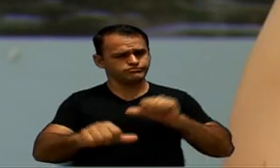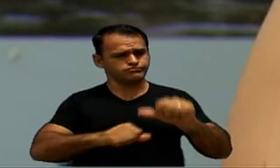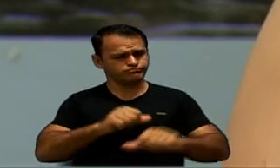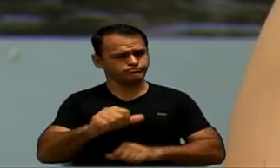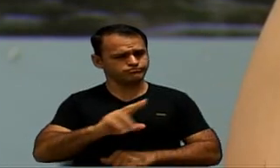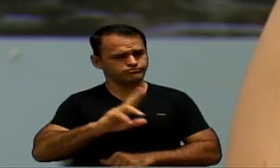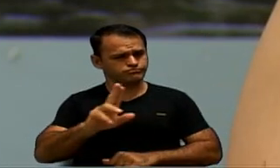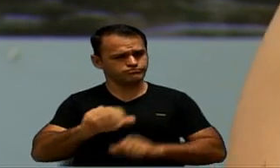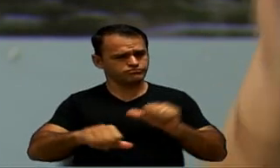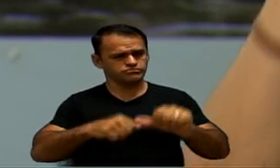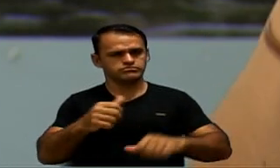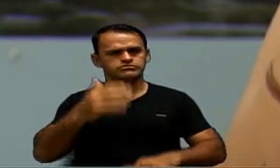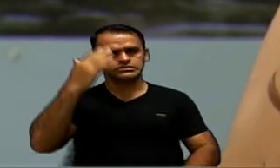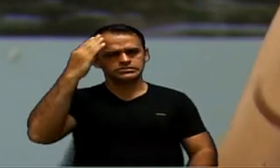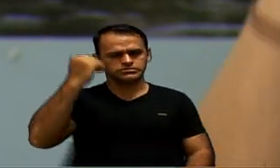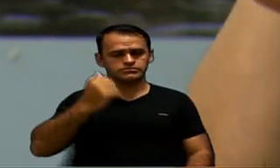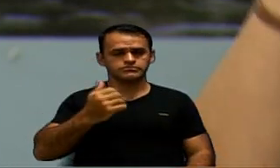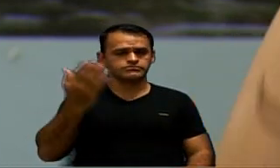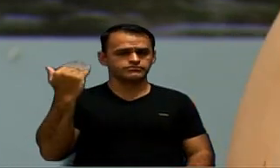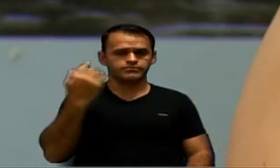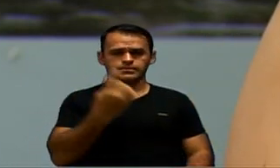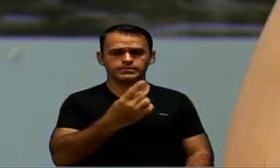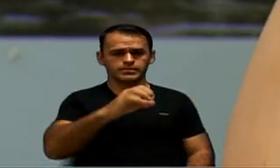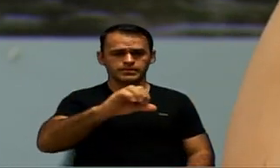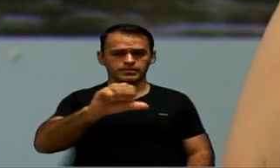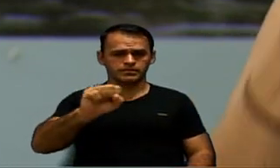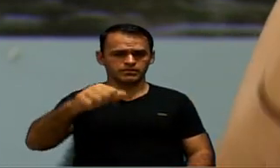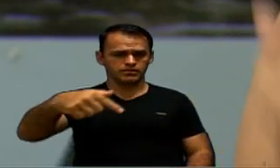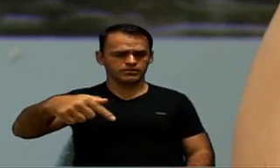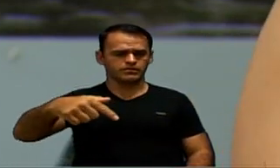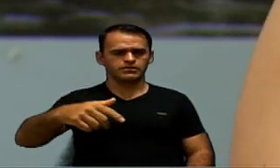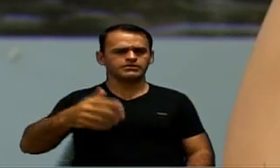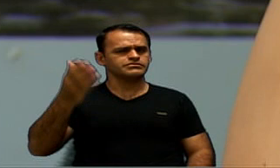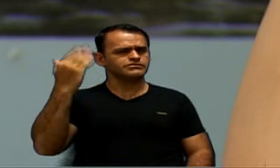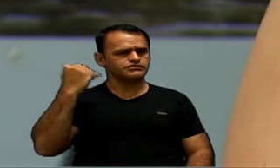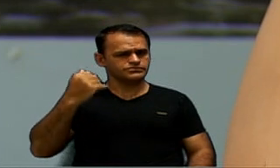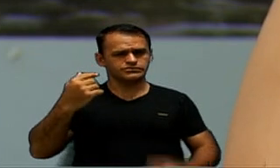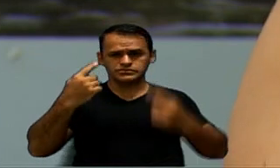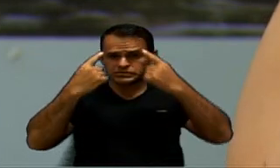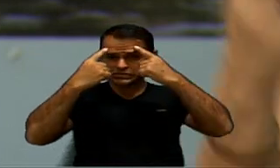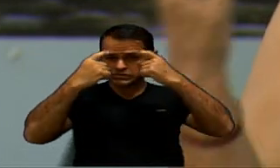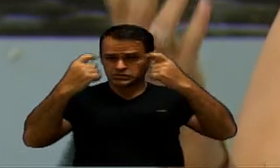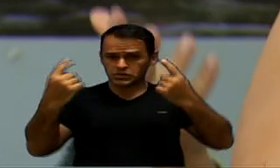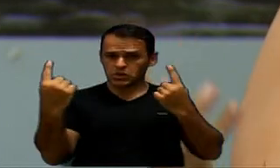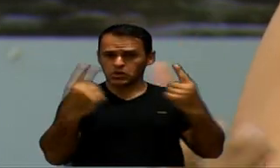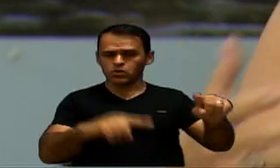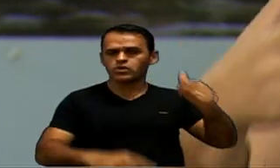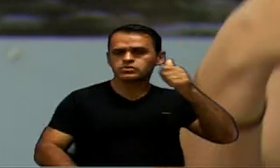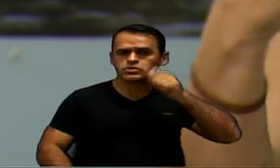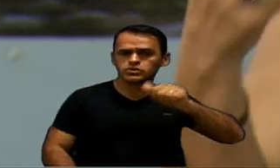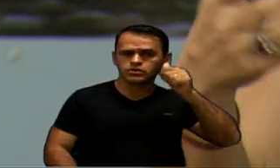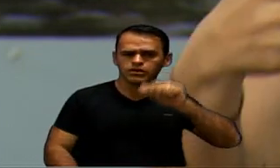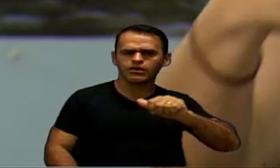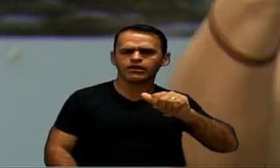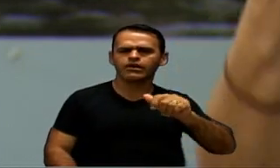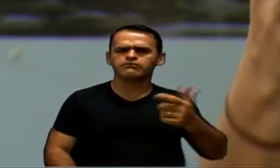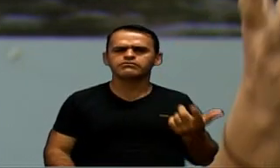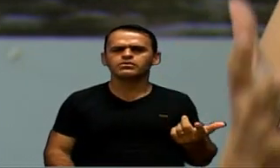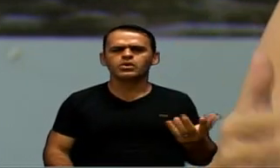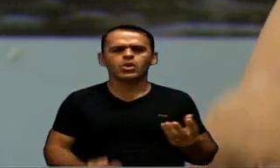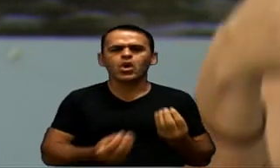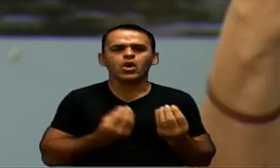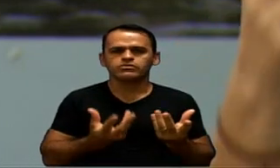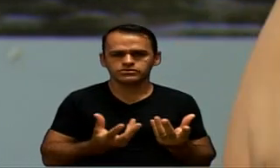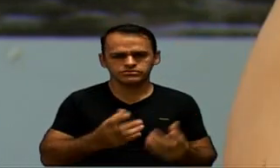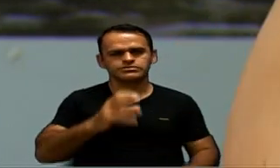a violência, desde 87, primeiro no interior do Estado de São Paulo, a gente sabe que a violência contra a mulher, principalmente, é cometida aos